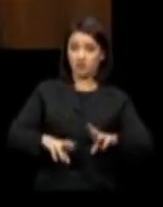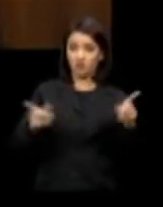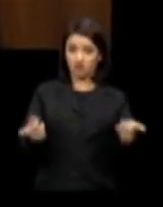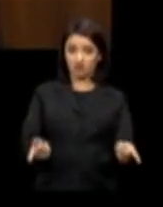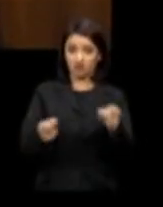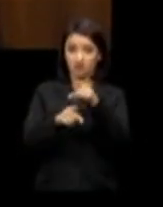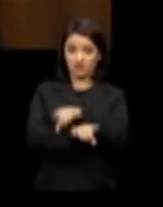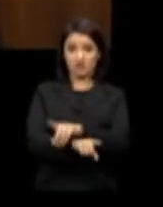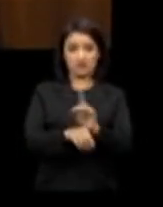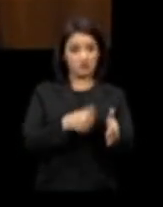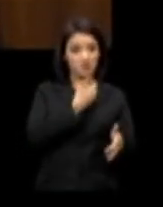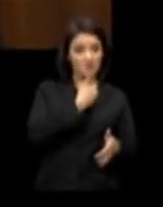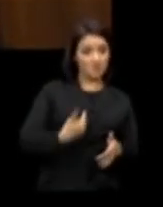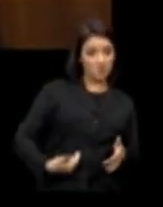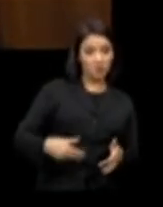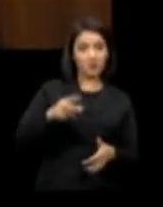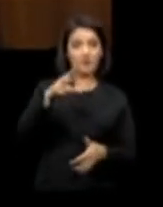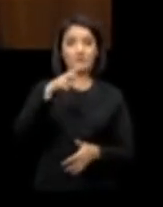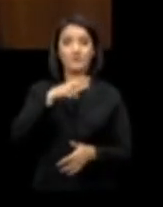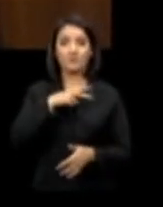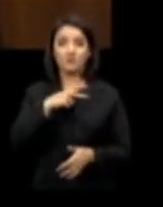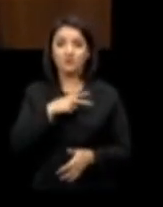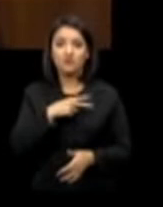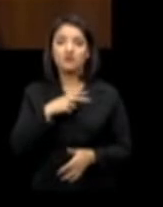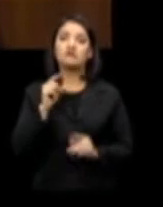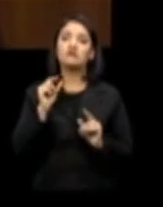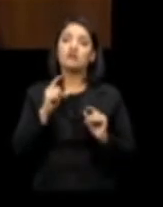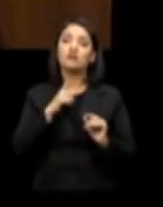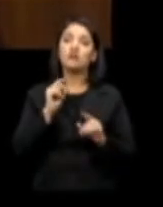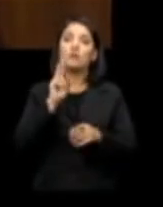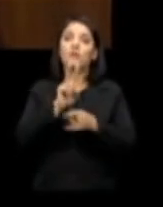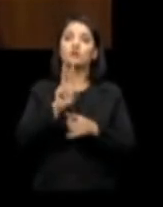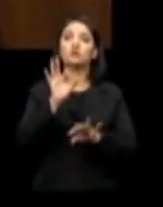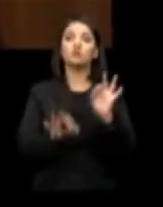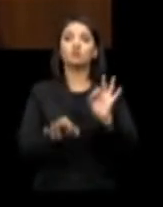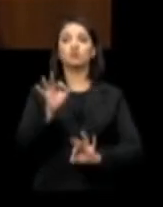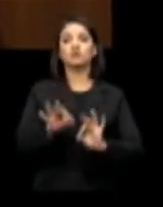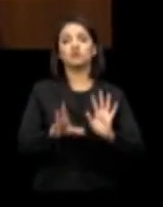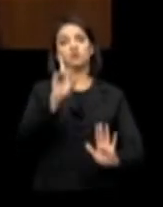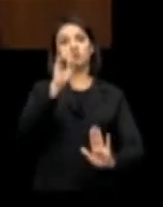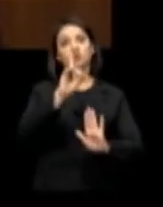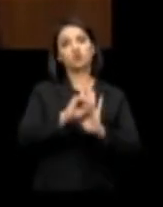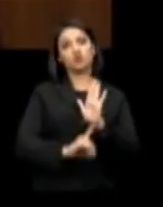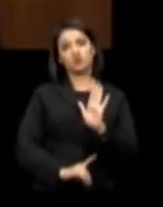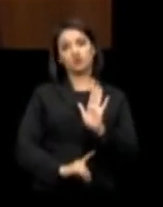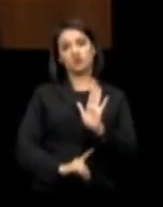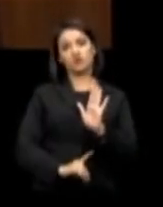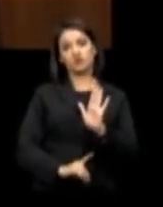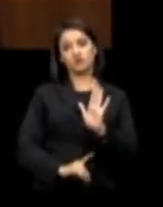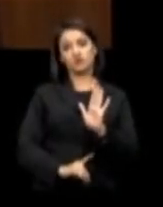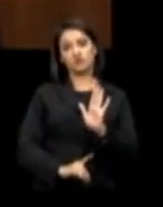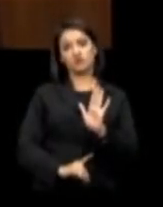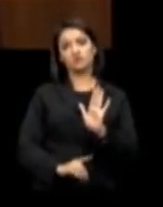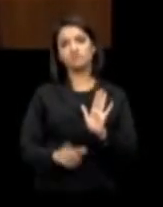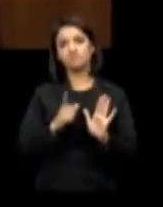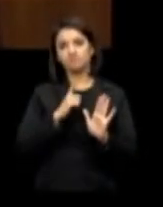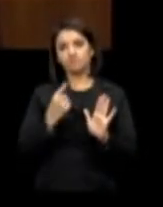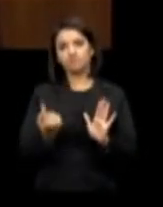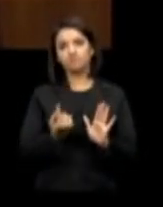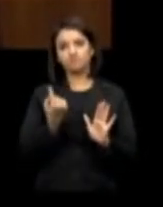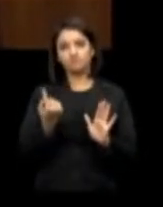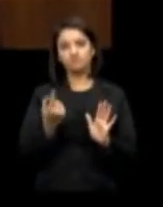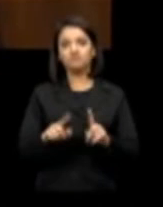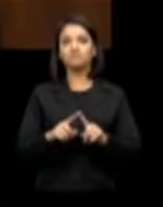privada, formatando-se o núcleo da proteção jurídica como o direito de ser deixado só. Em sentido